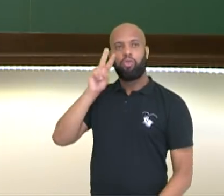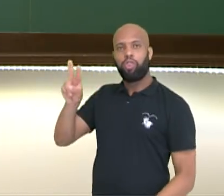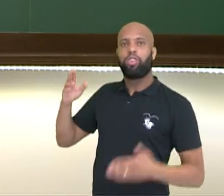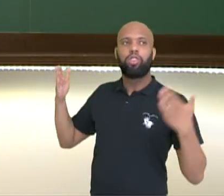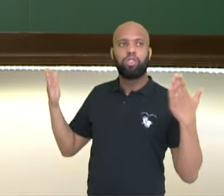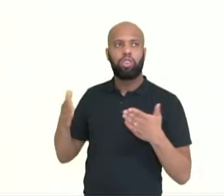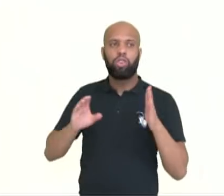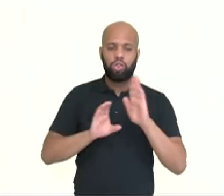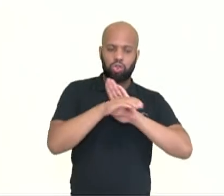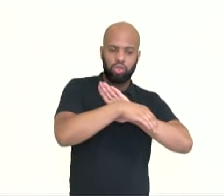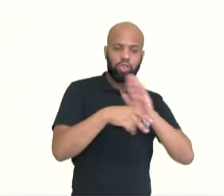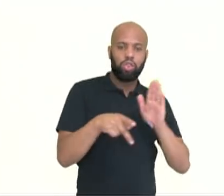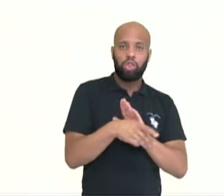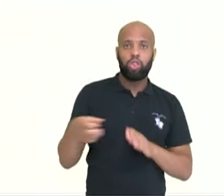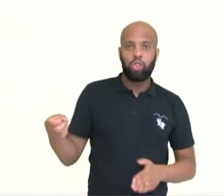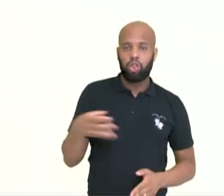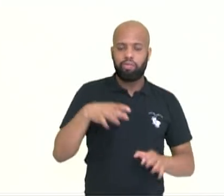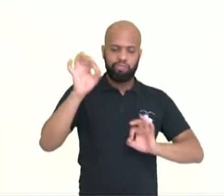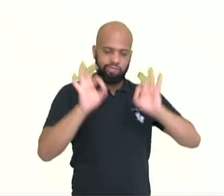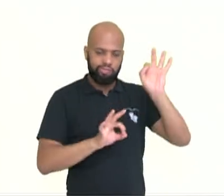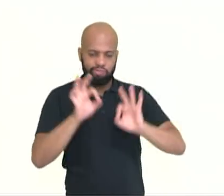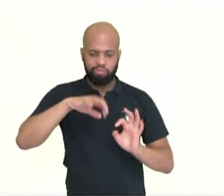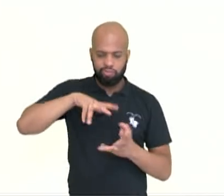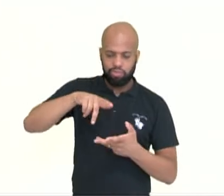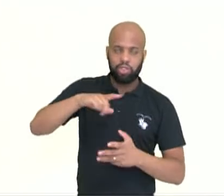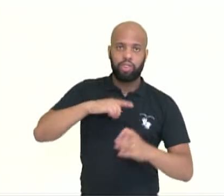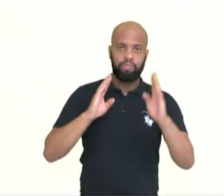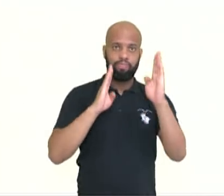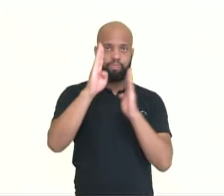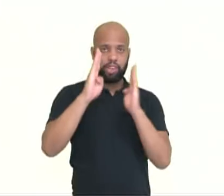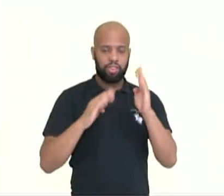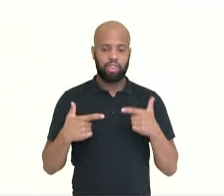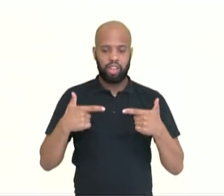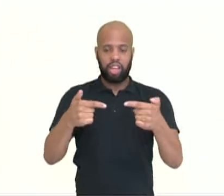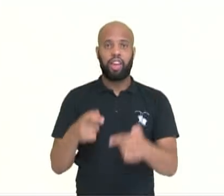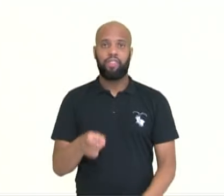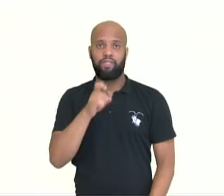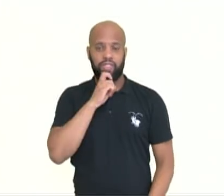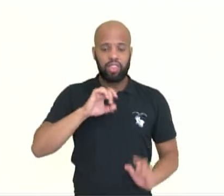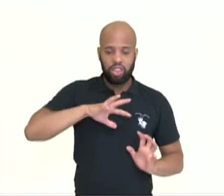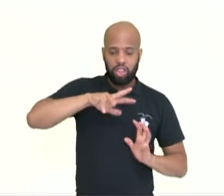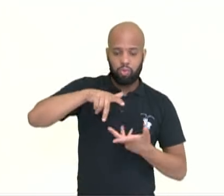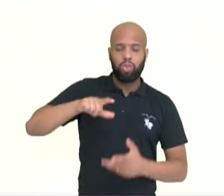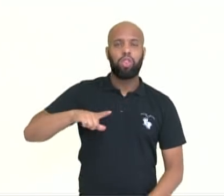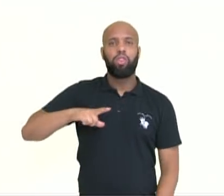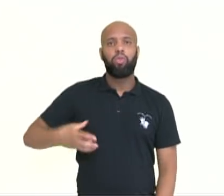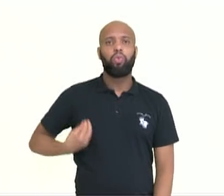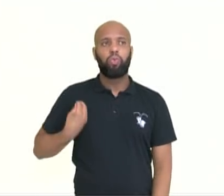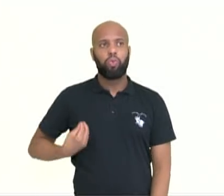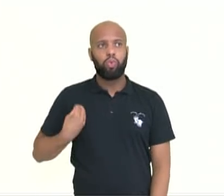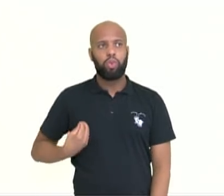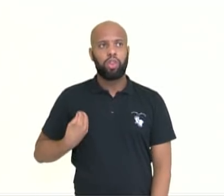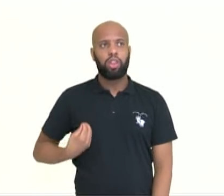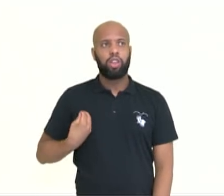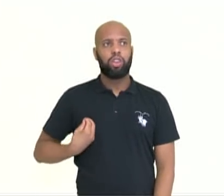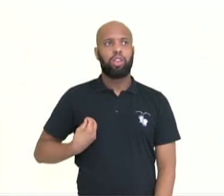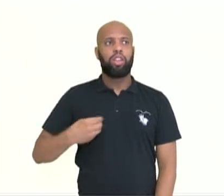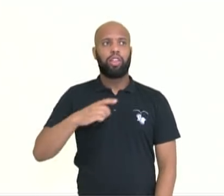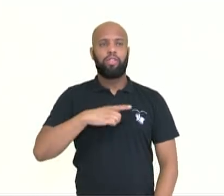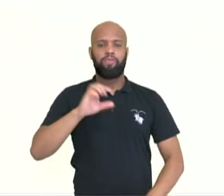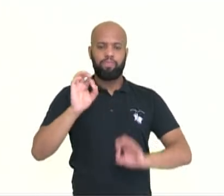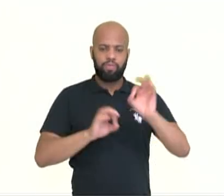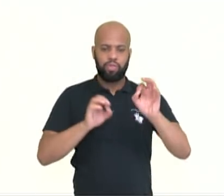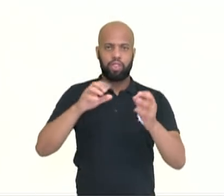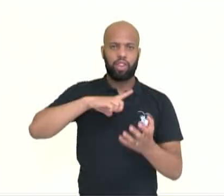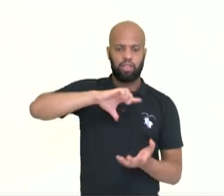você a definição de nova ordem mundial, ó, que durante a Guerra Fria o mundo viveu o que se chamava de ordem